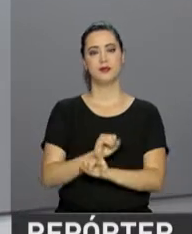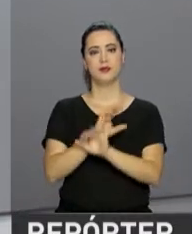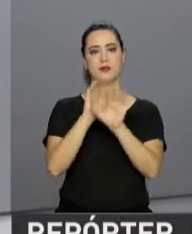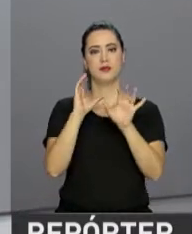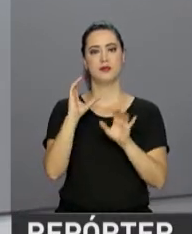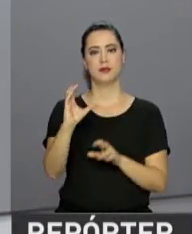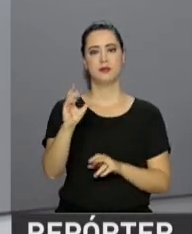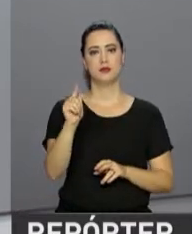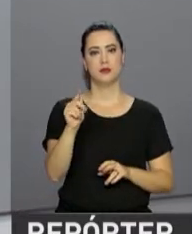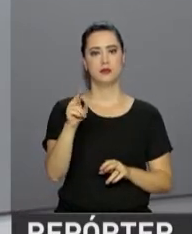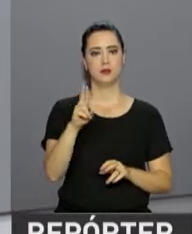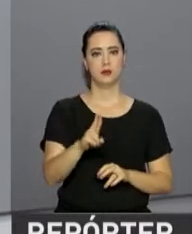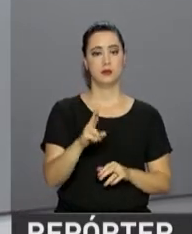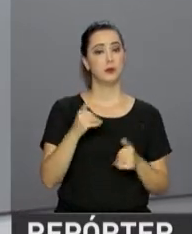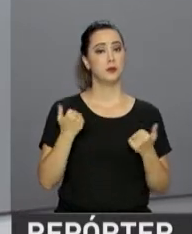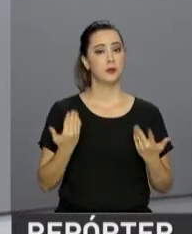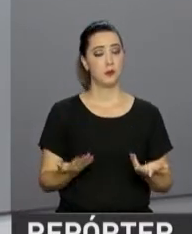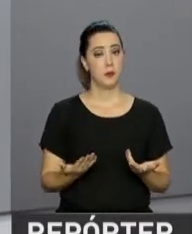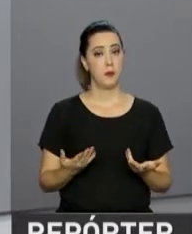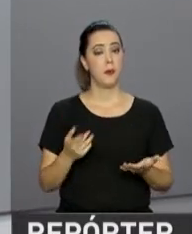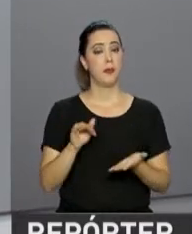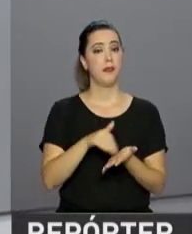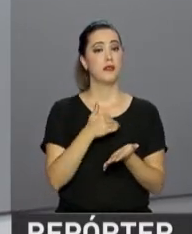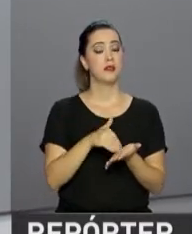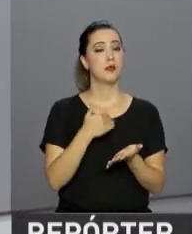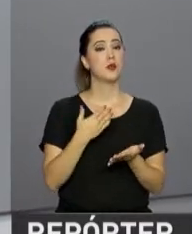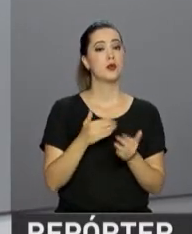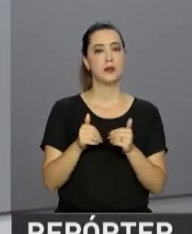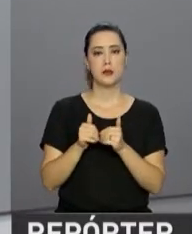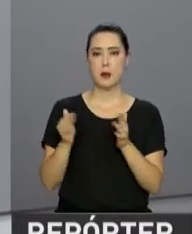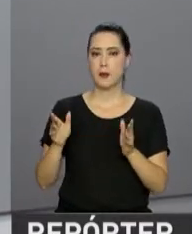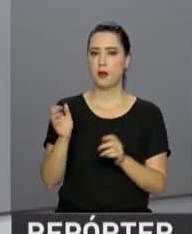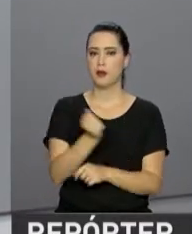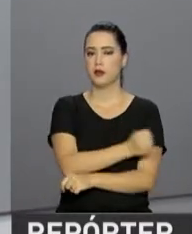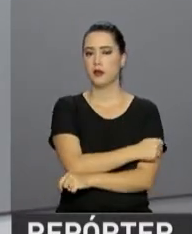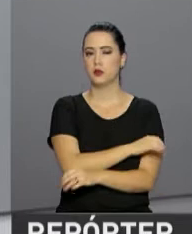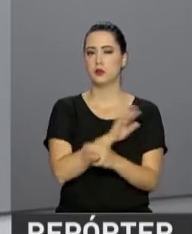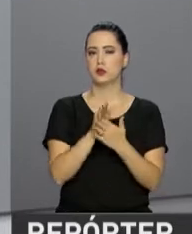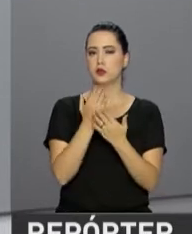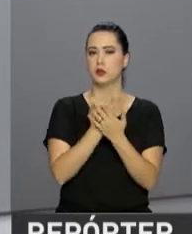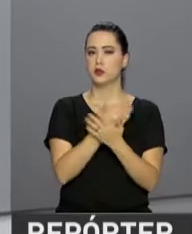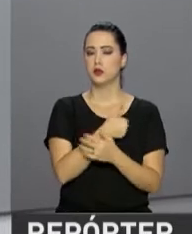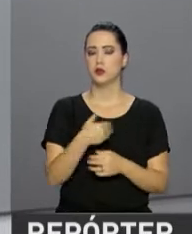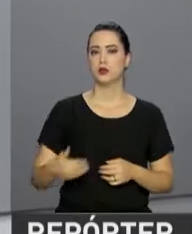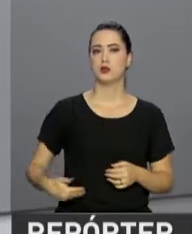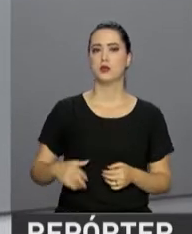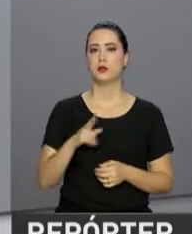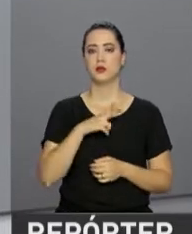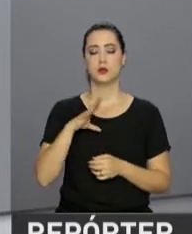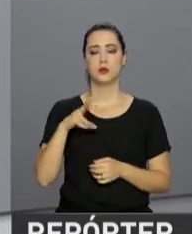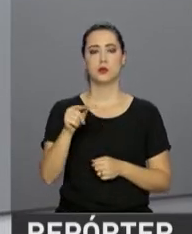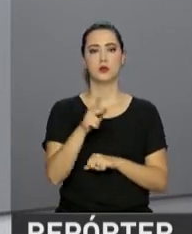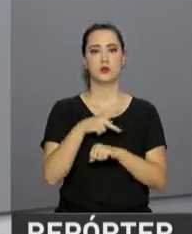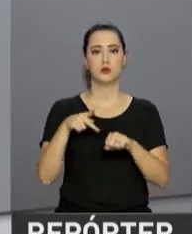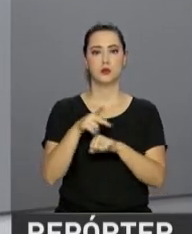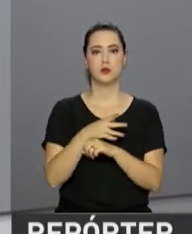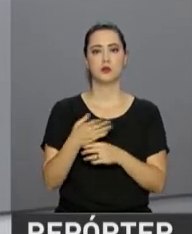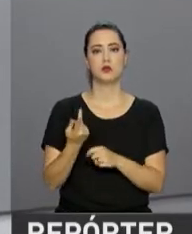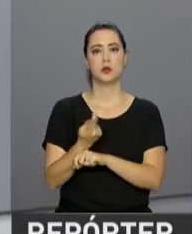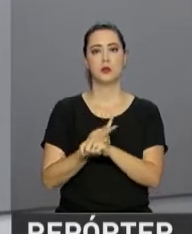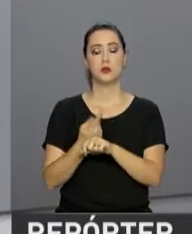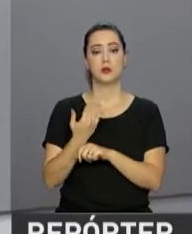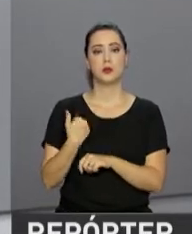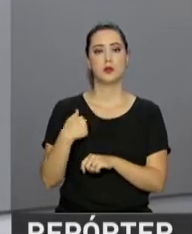controladoria geral da união as inscrições estão abertas a estudantes de escolas públicas e privadas de todo o país e quem